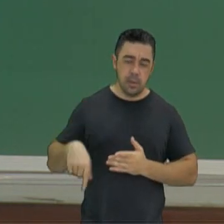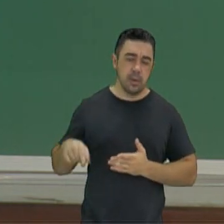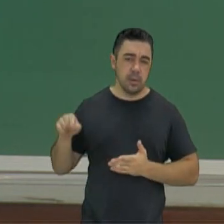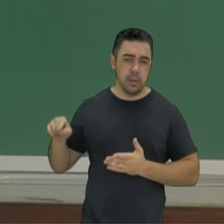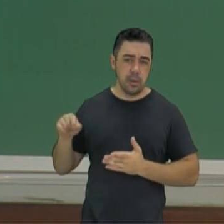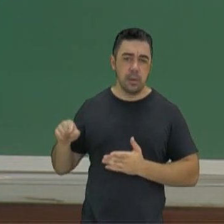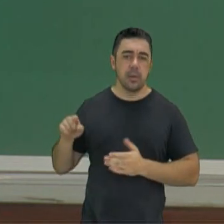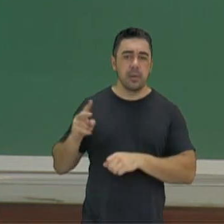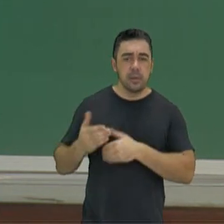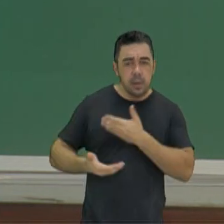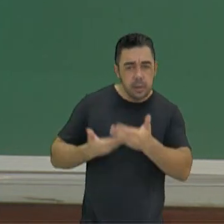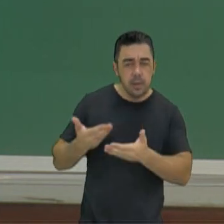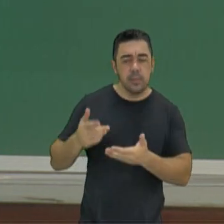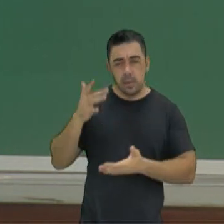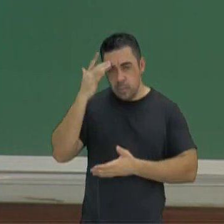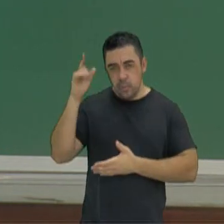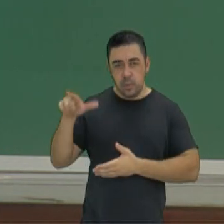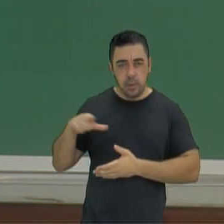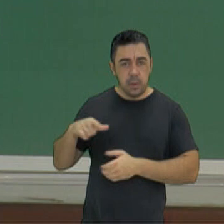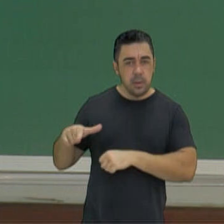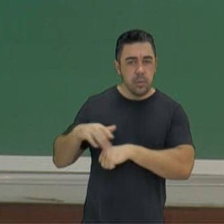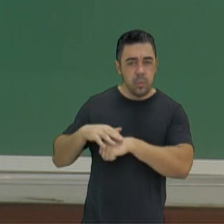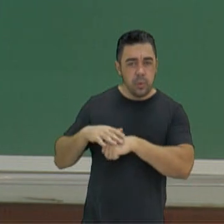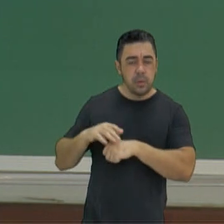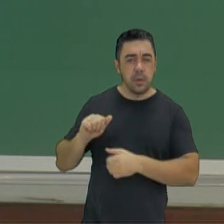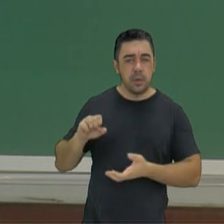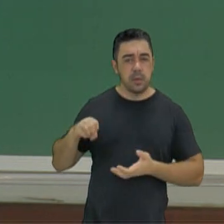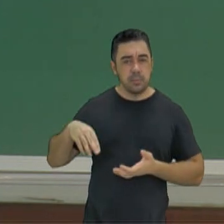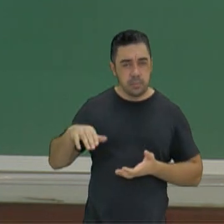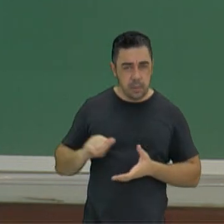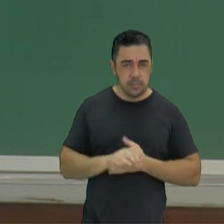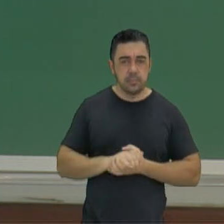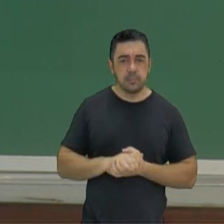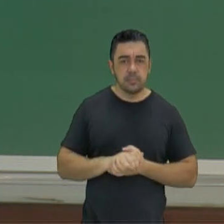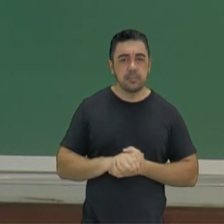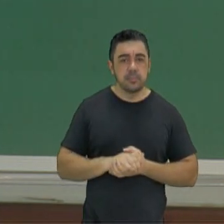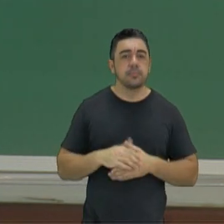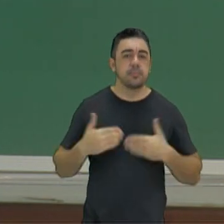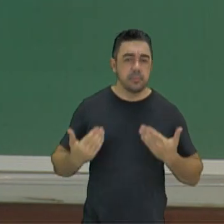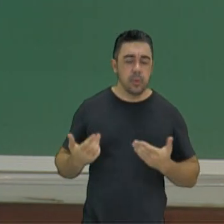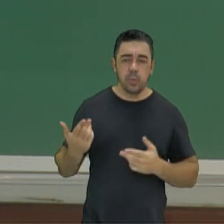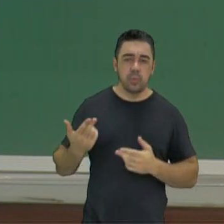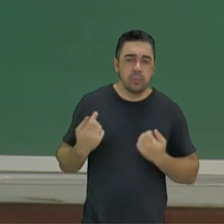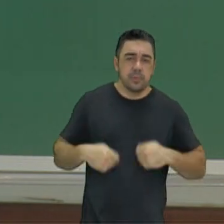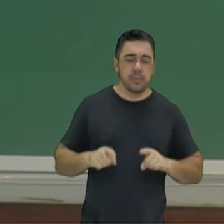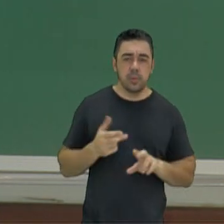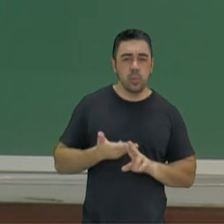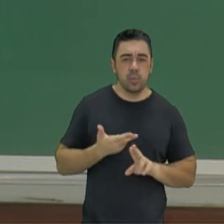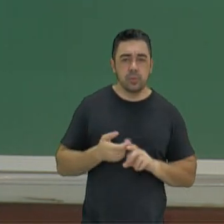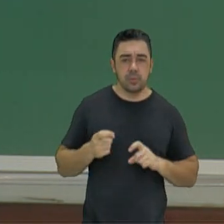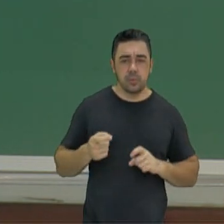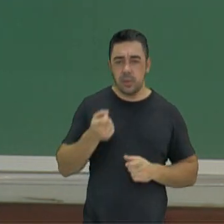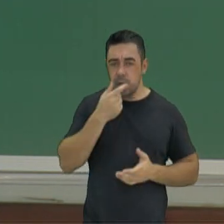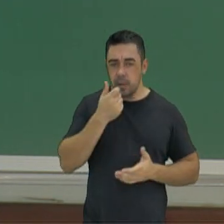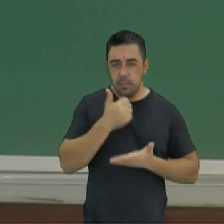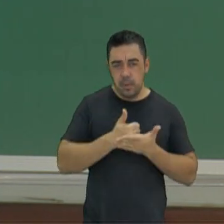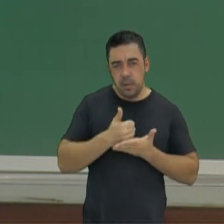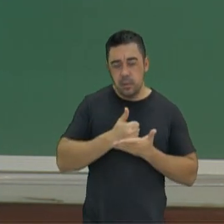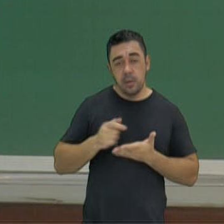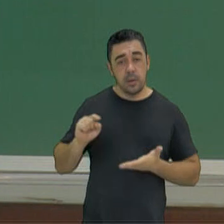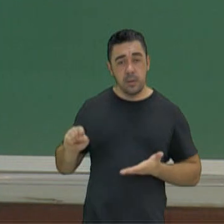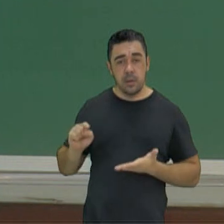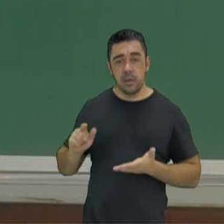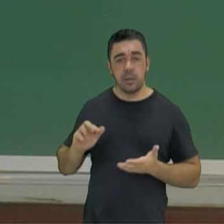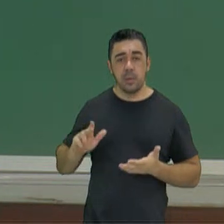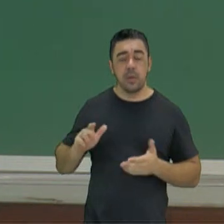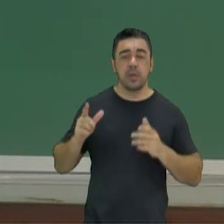tratamento coadjuvante de asmáticos, ou seja, paralelamente ao uso de medicamentos. E a mesma não só possibilita